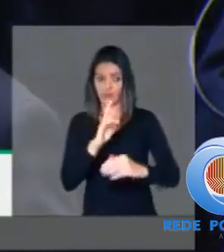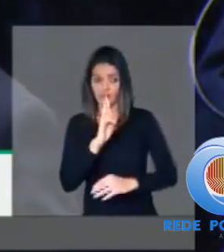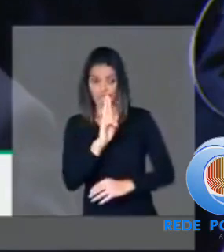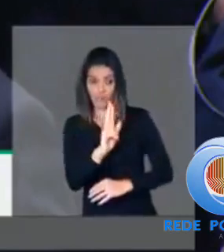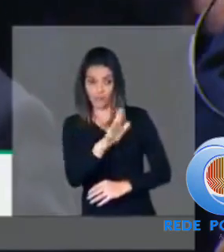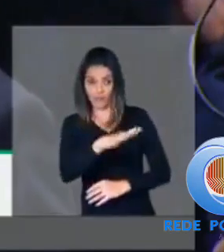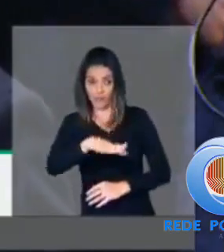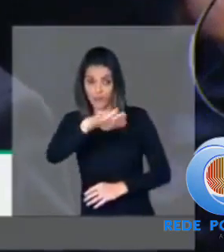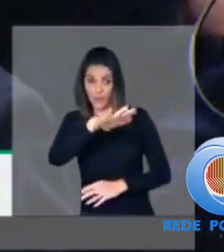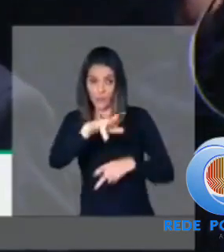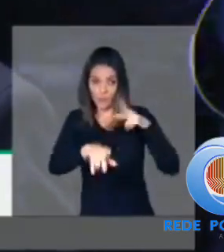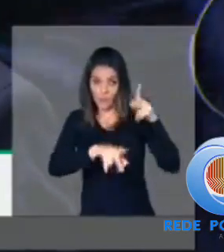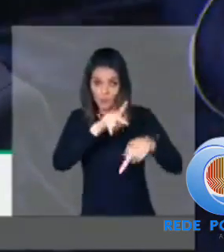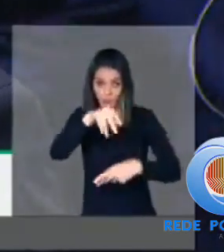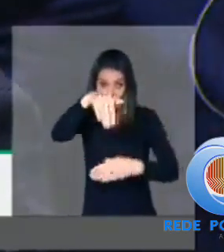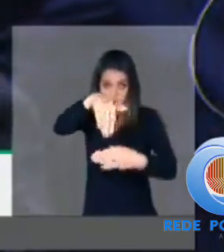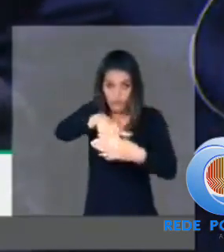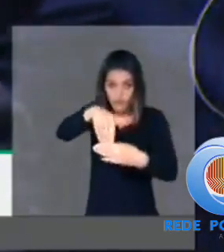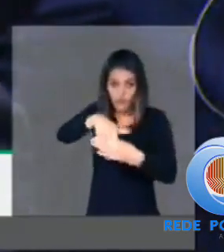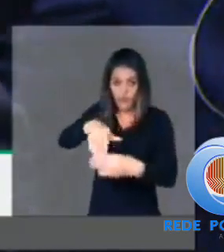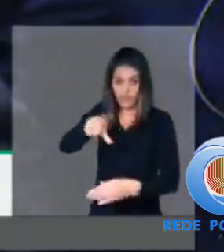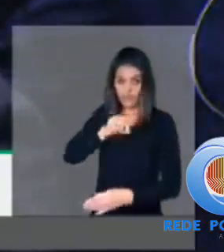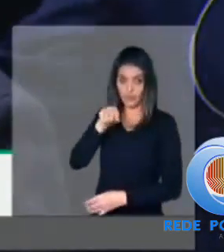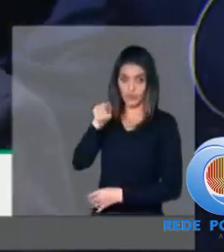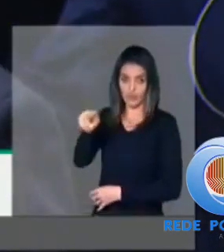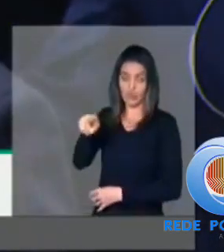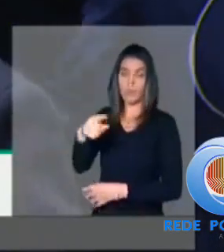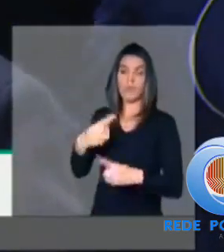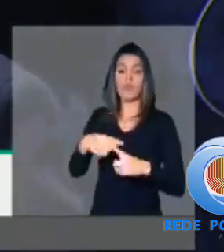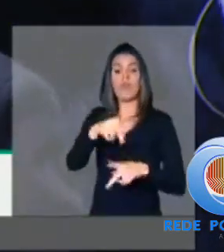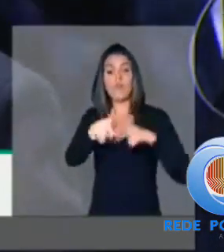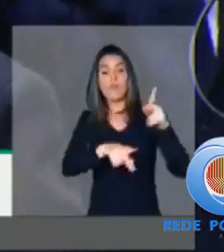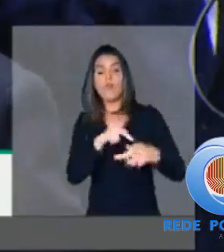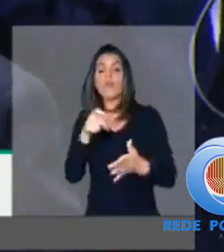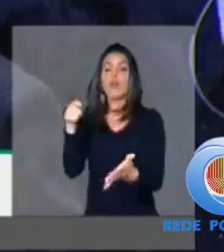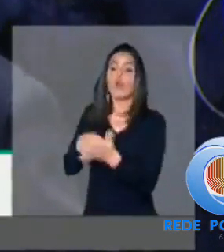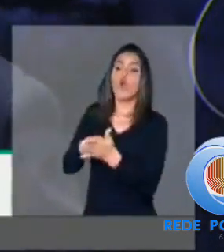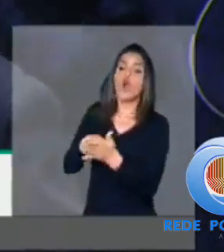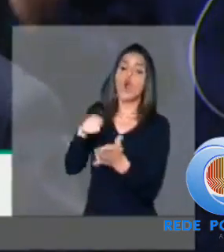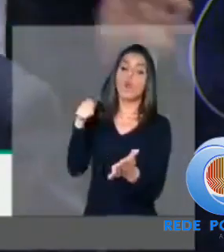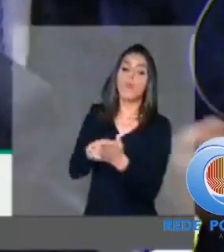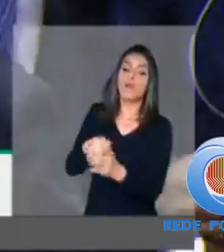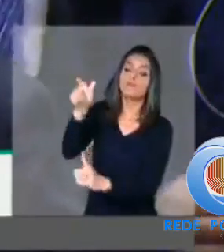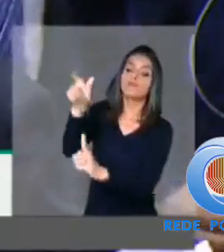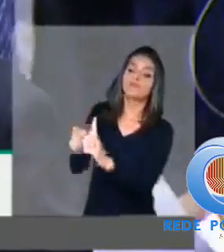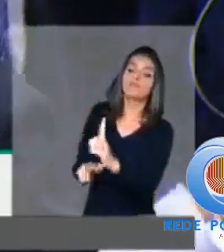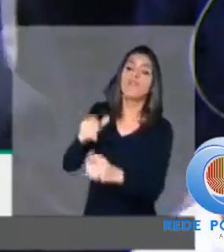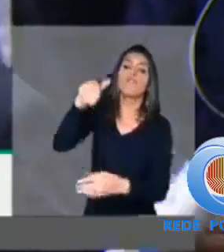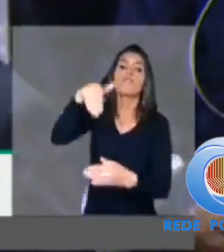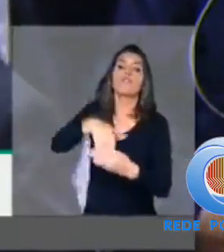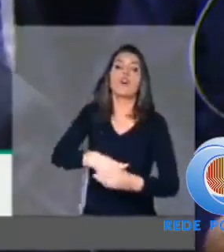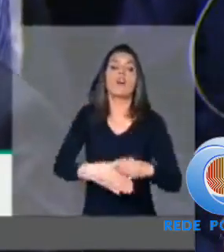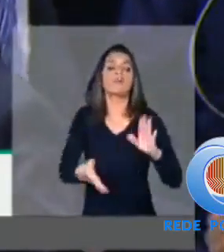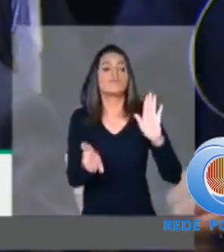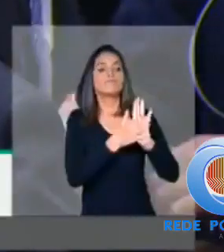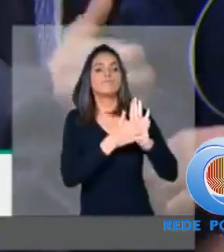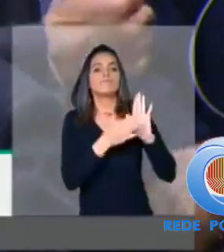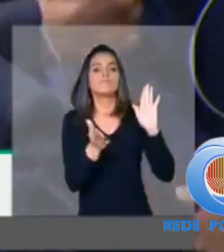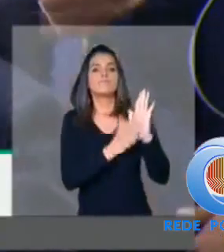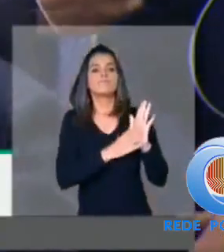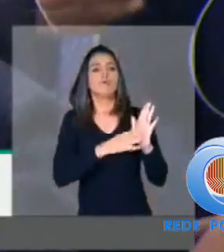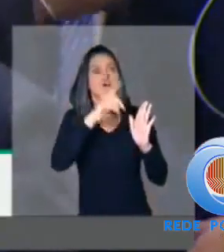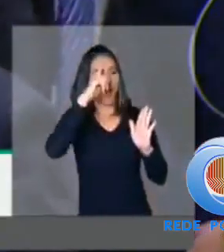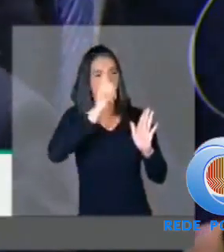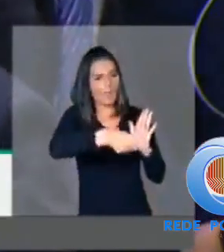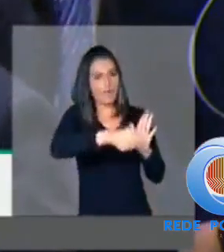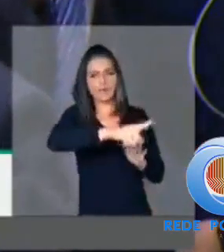seus eleitores, quando eles te cobrarem que você está aqui votando uma matéria para que ele trabalhe